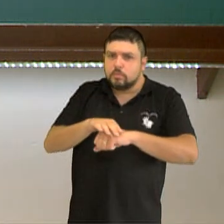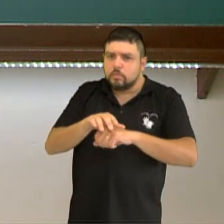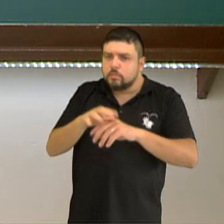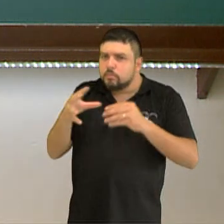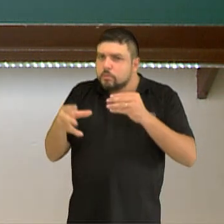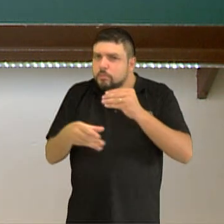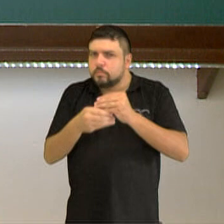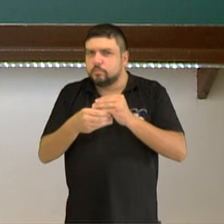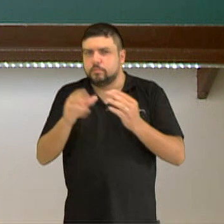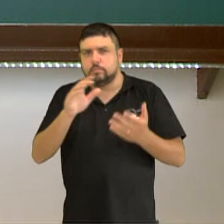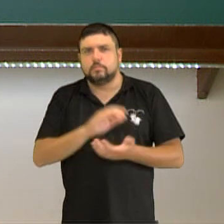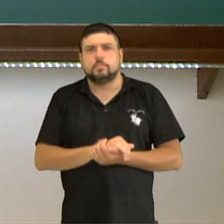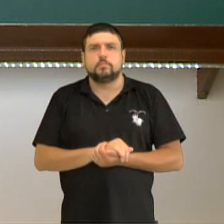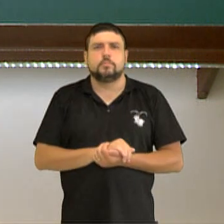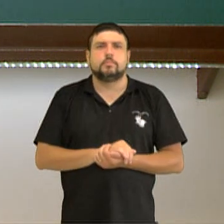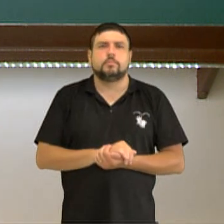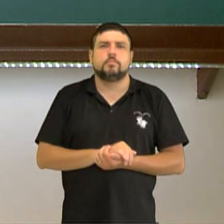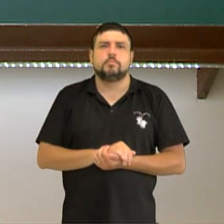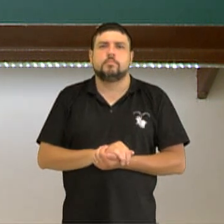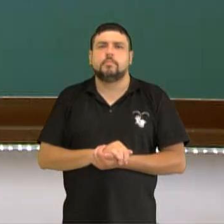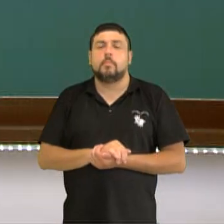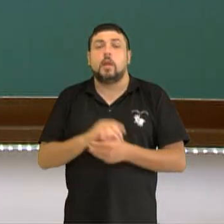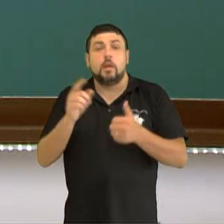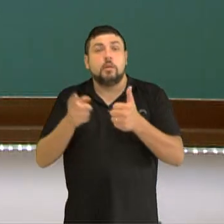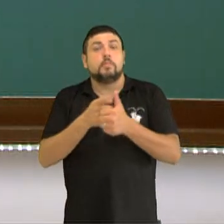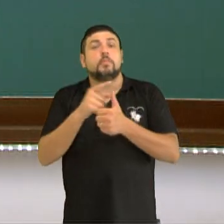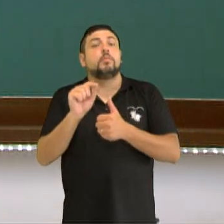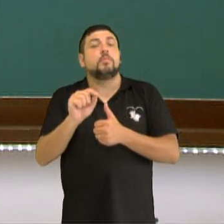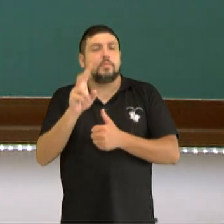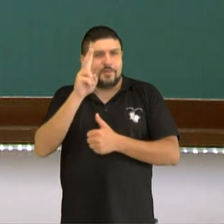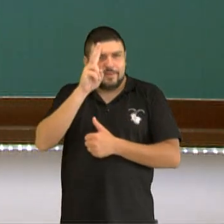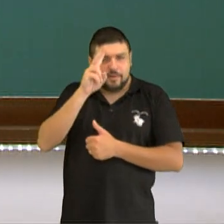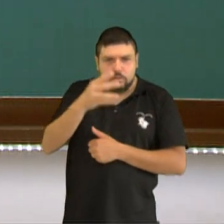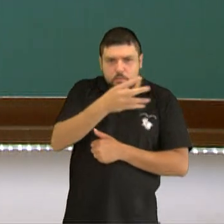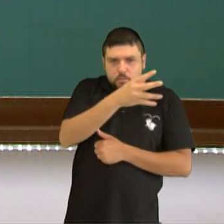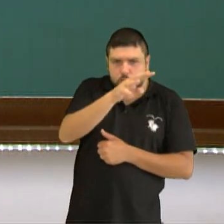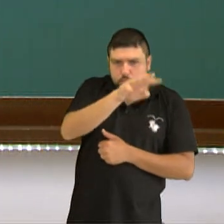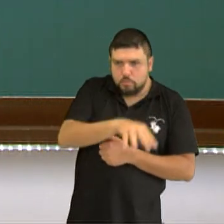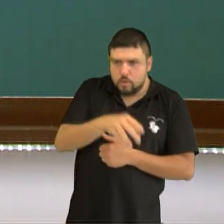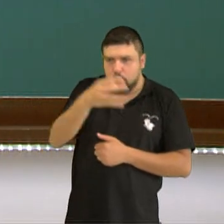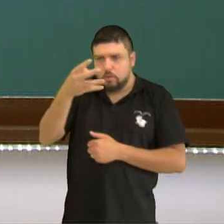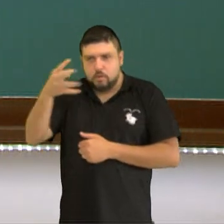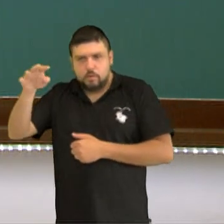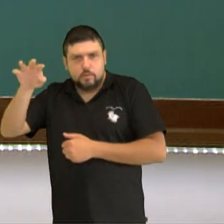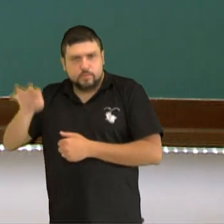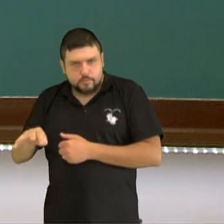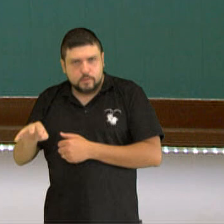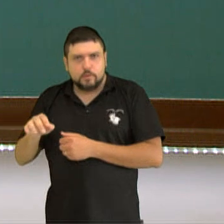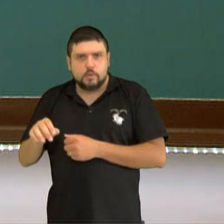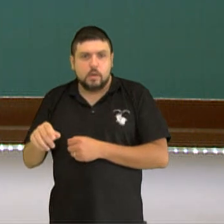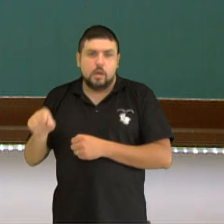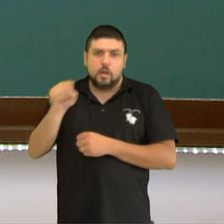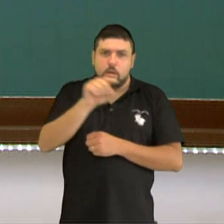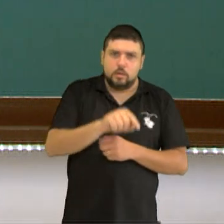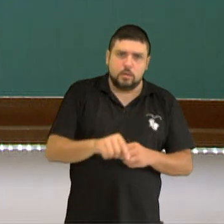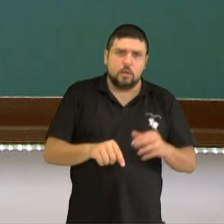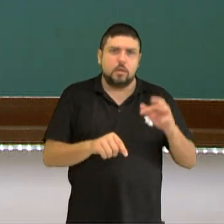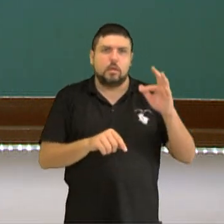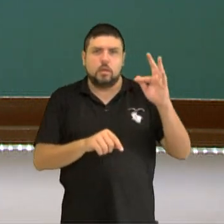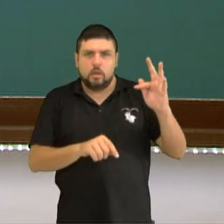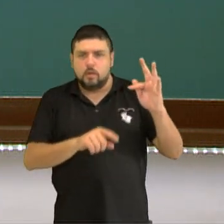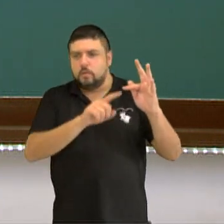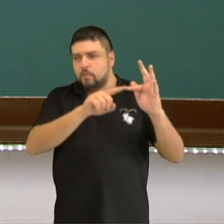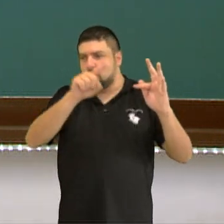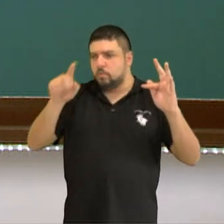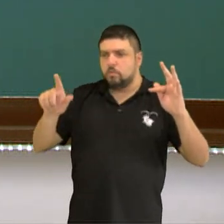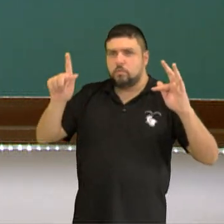ok? Primeiro de tudo, as duas tabelas, para a gente organizar as informações. Uma tabela para a função f e uma tabela